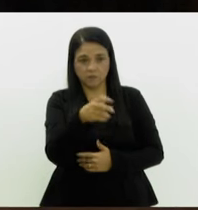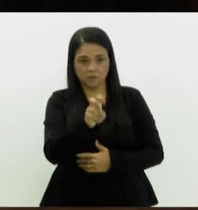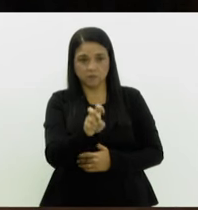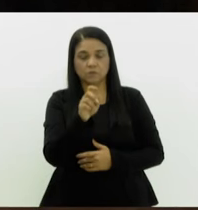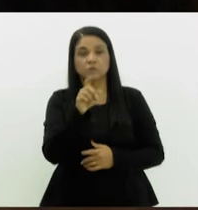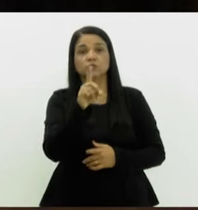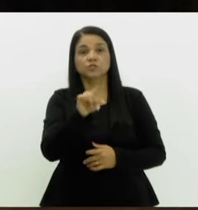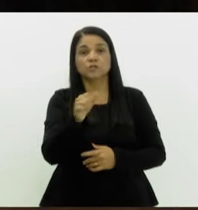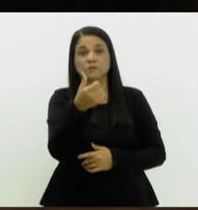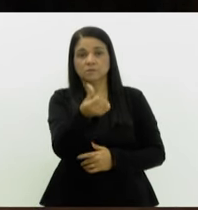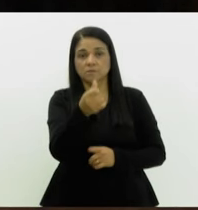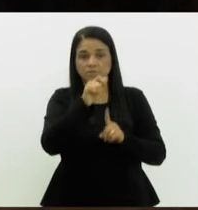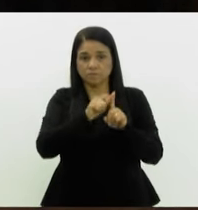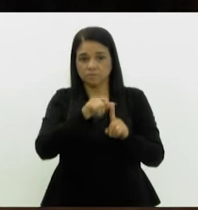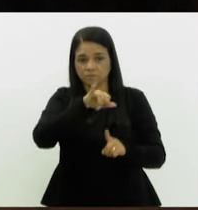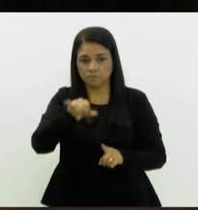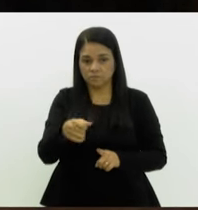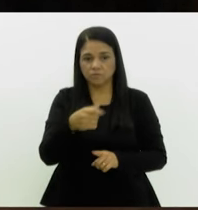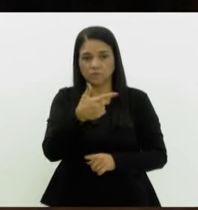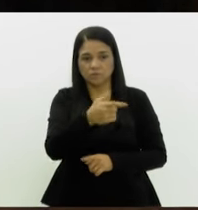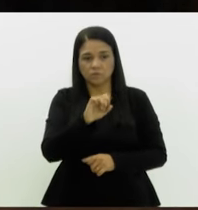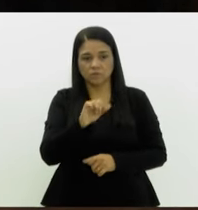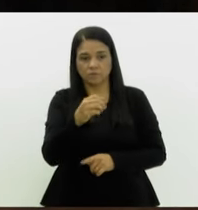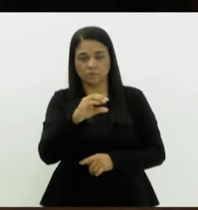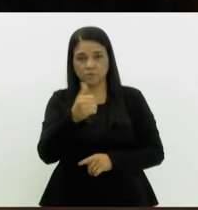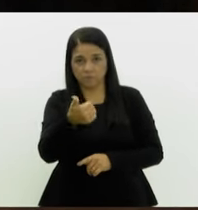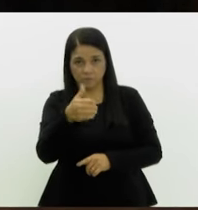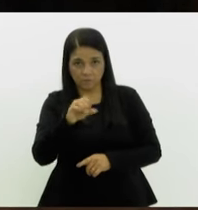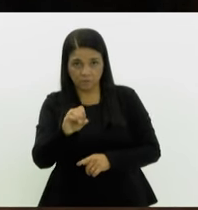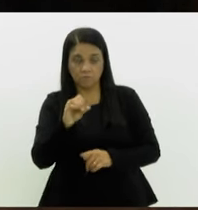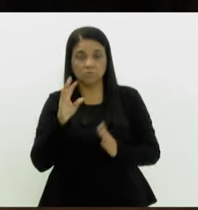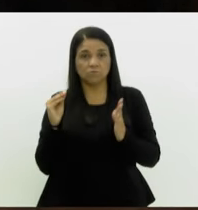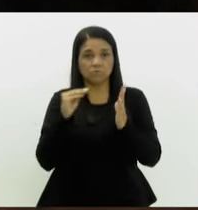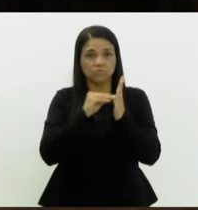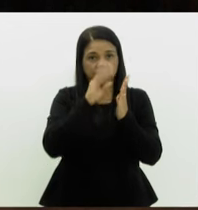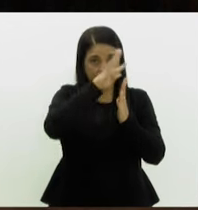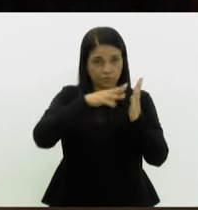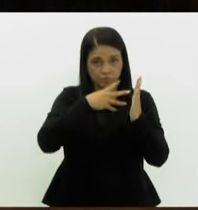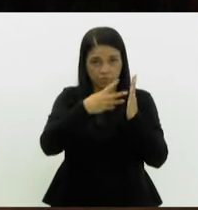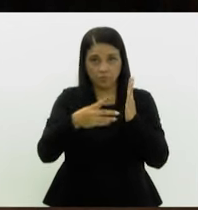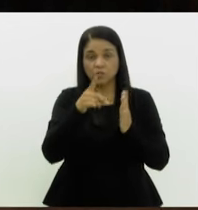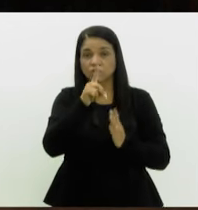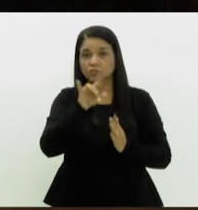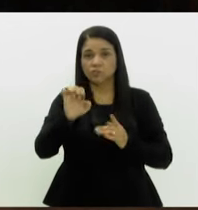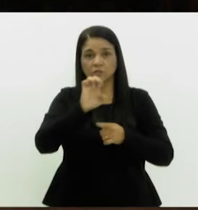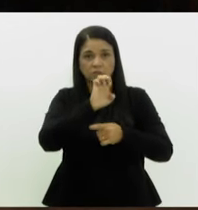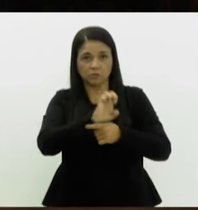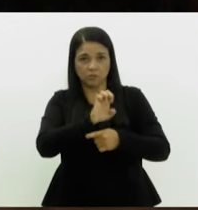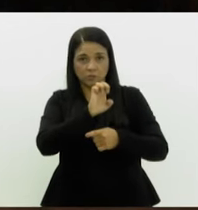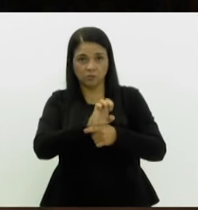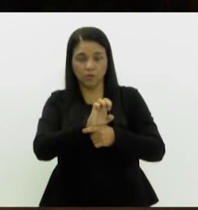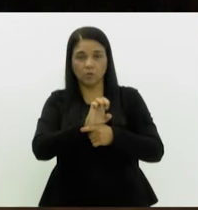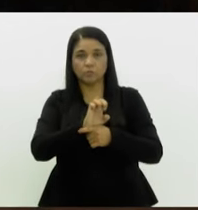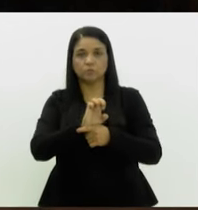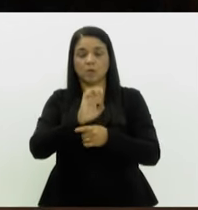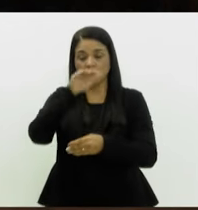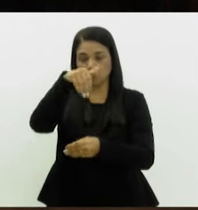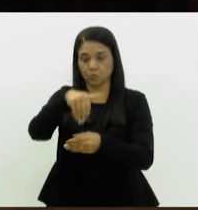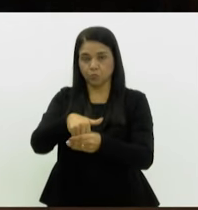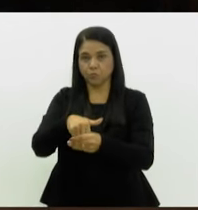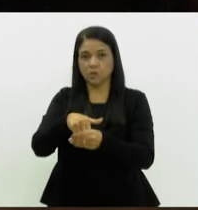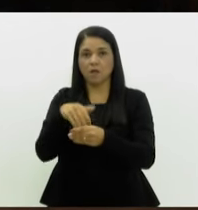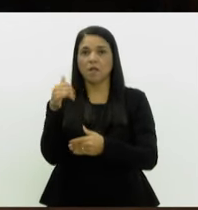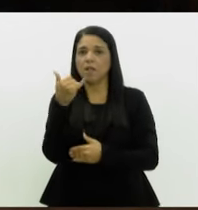2010, para incluir no calendário oficial do Estado do Rio de Janeiro o dia estadual da urna eletrônica.